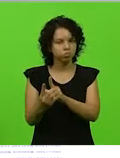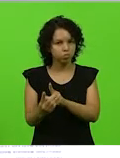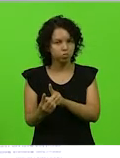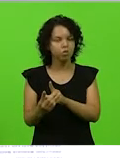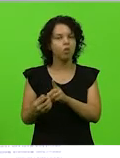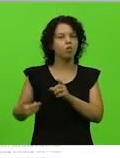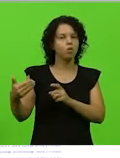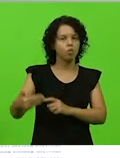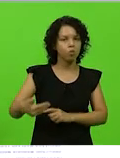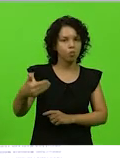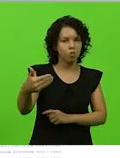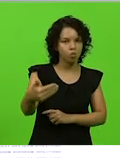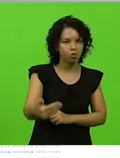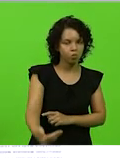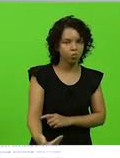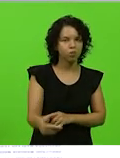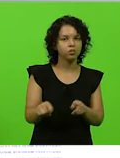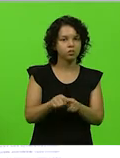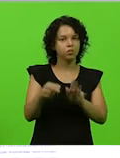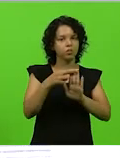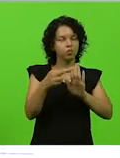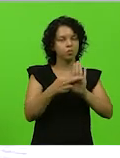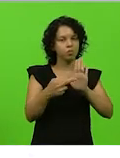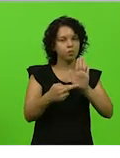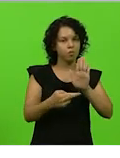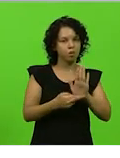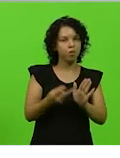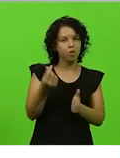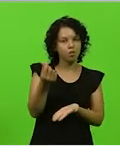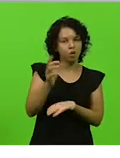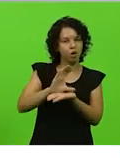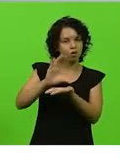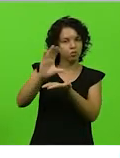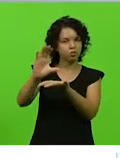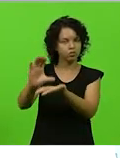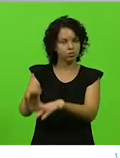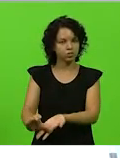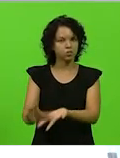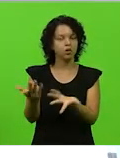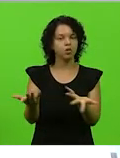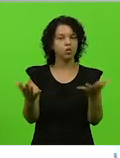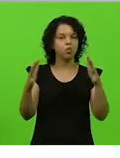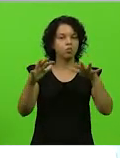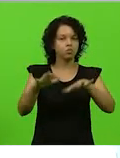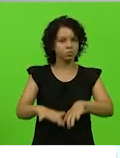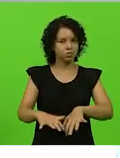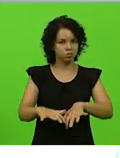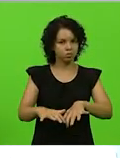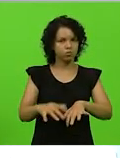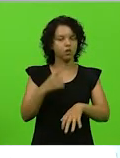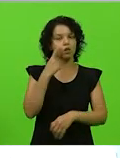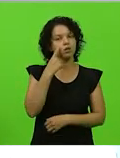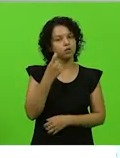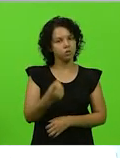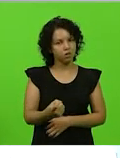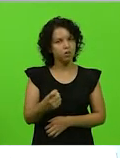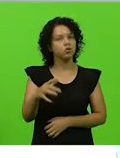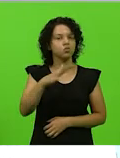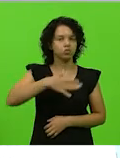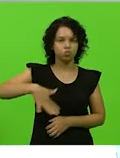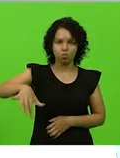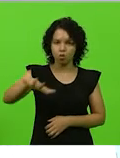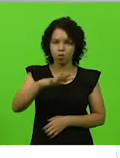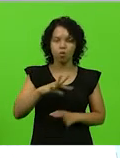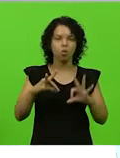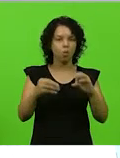e regulamentação do auxílio-inclusão e é uma matéria de interesse de todos